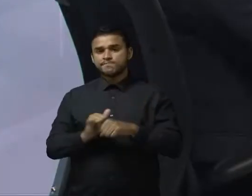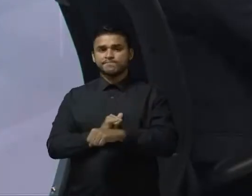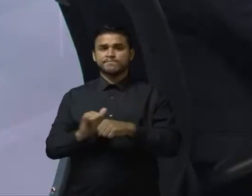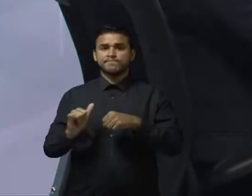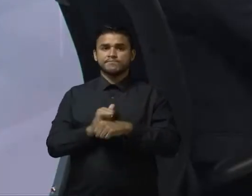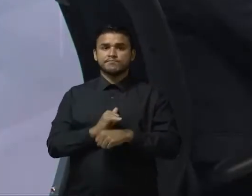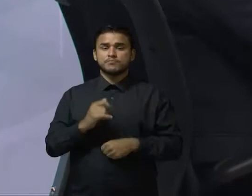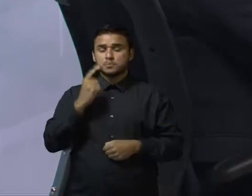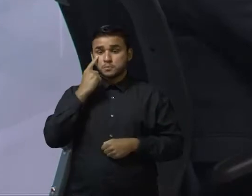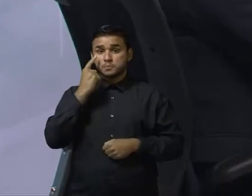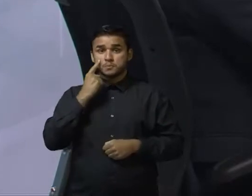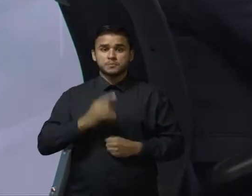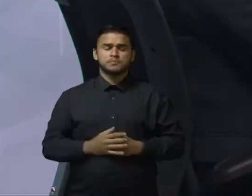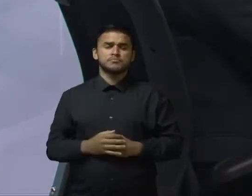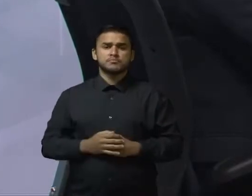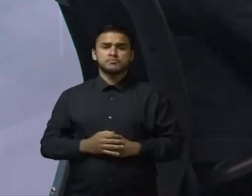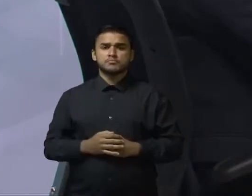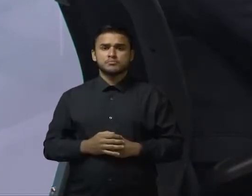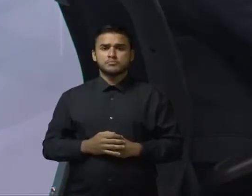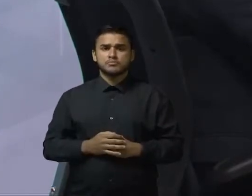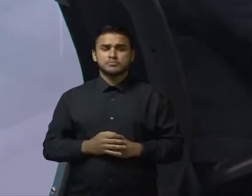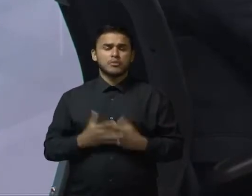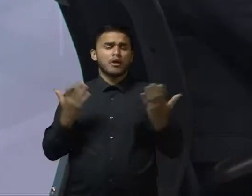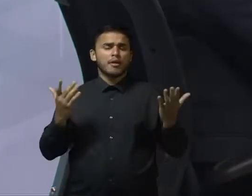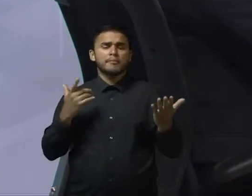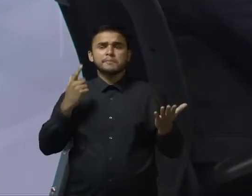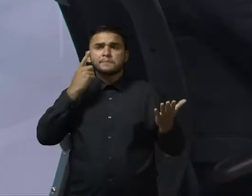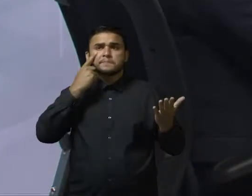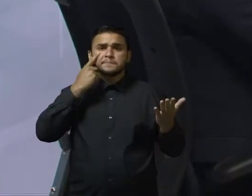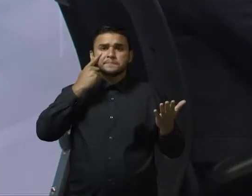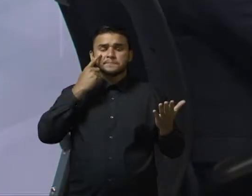medidas de, inclusive, dar um